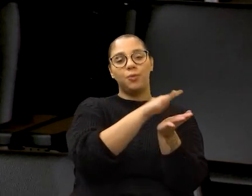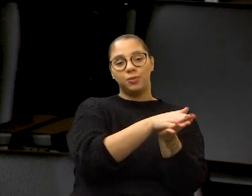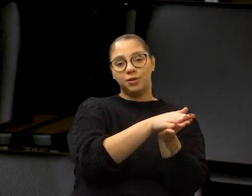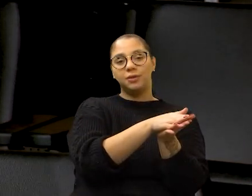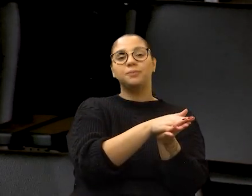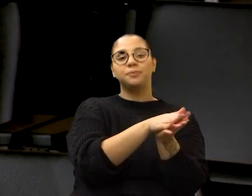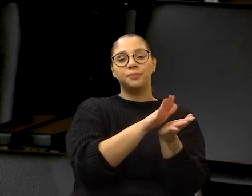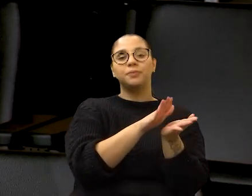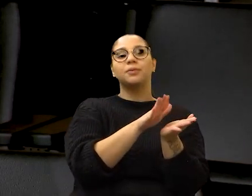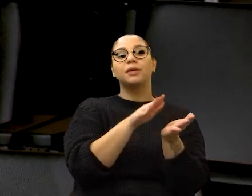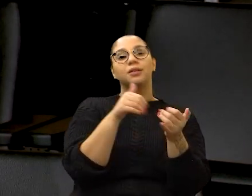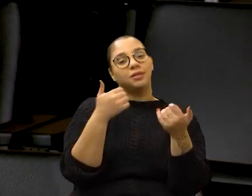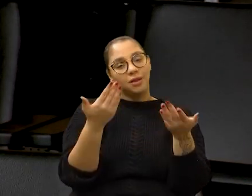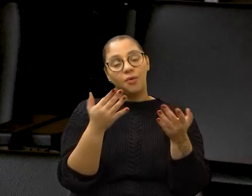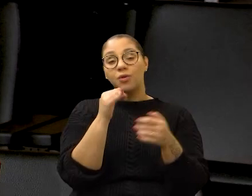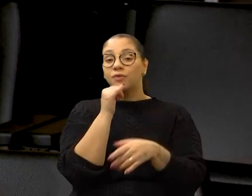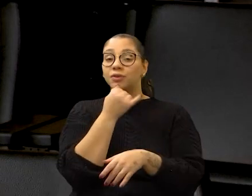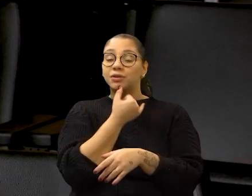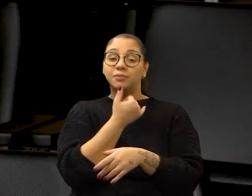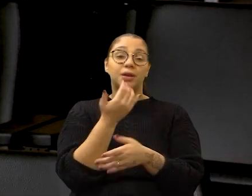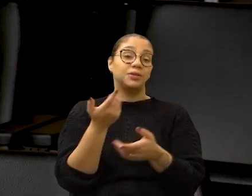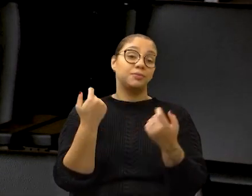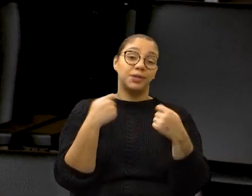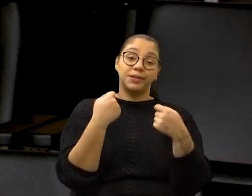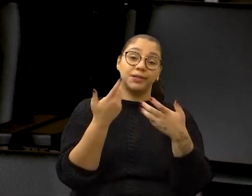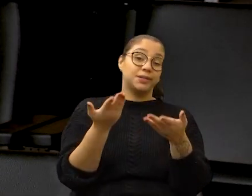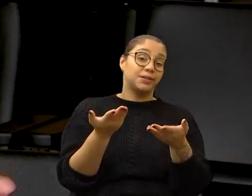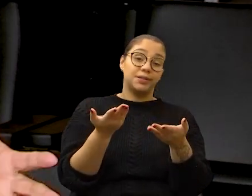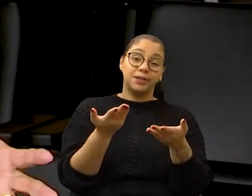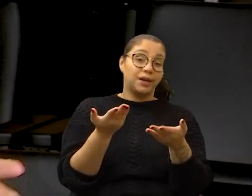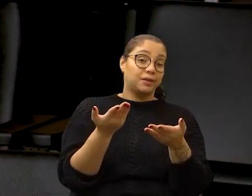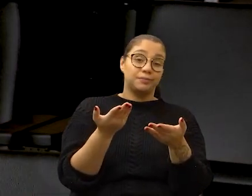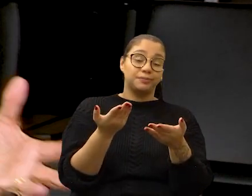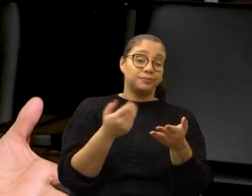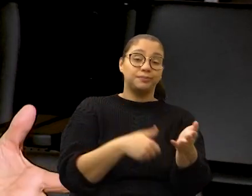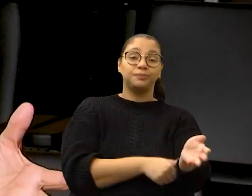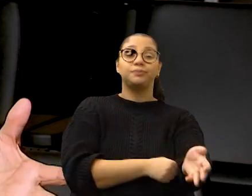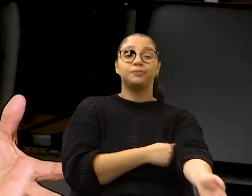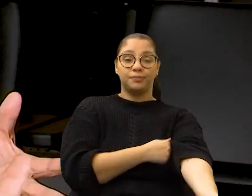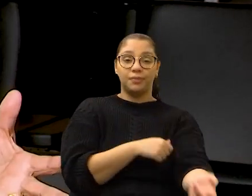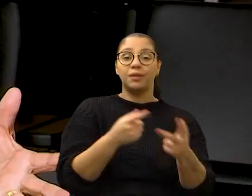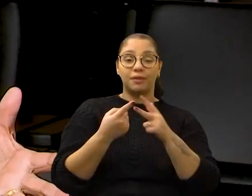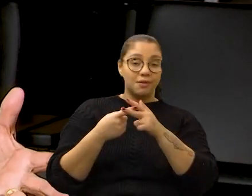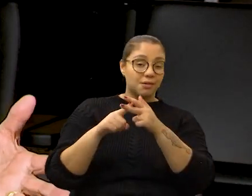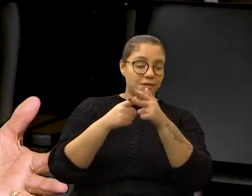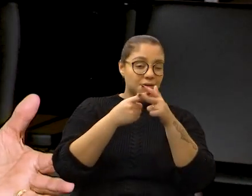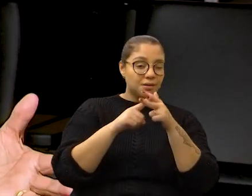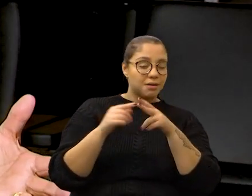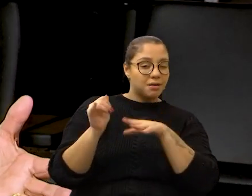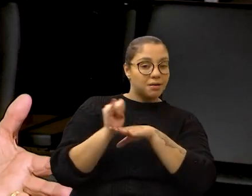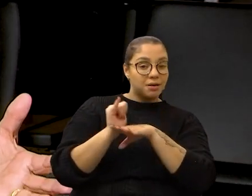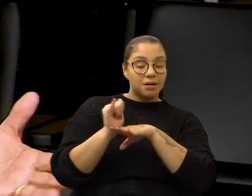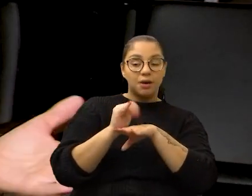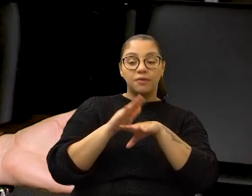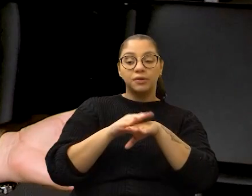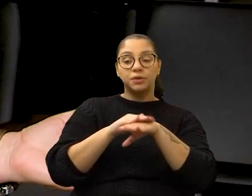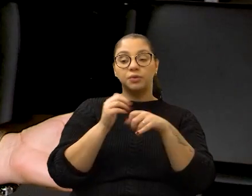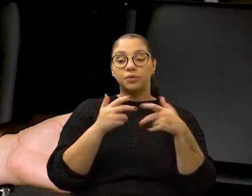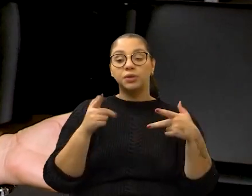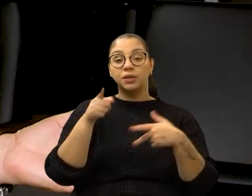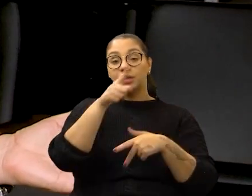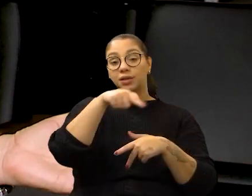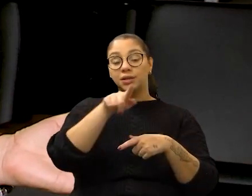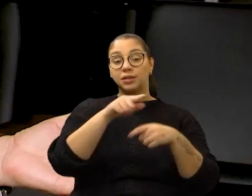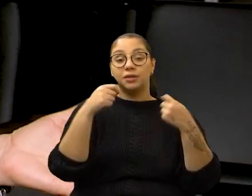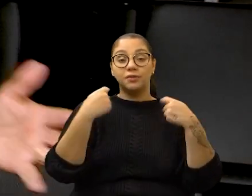e então, infelizmente, a gente tem que recorrer a esses artifícios para a gente conseguir fazer aquilo que eles